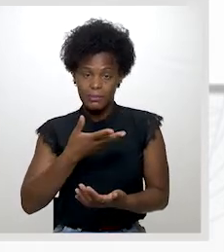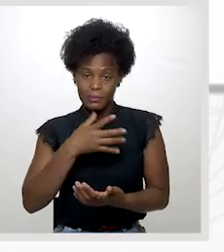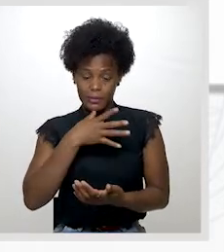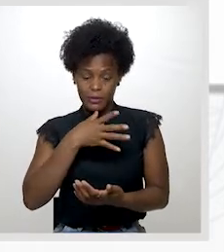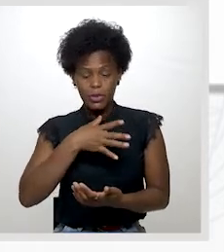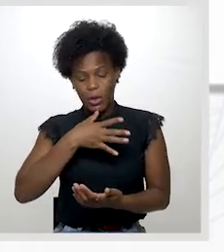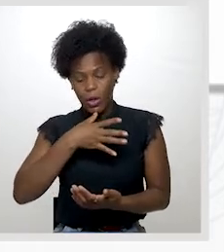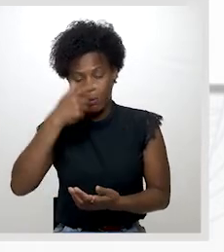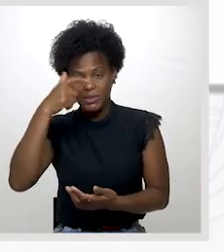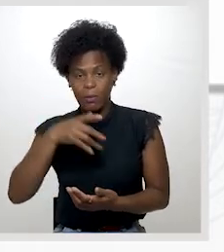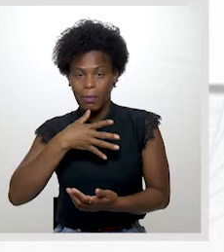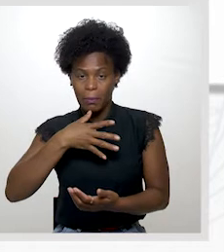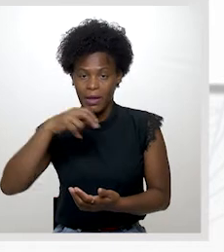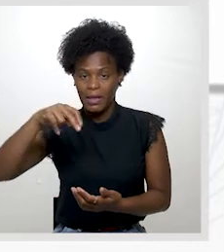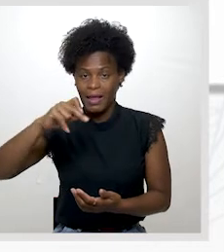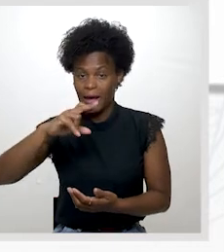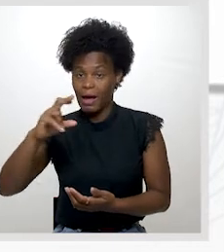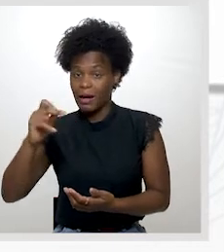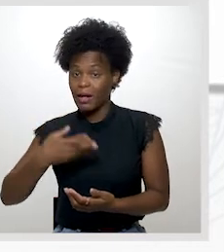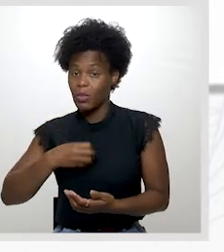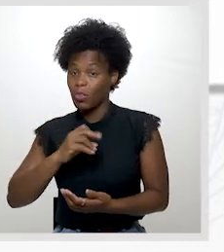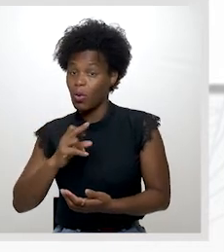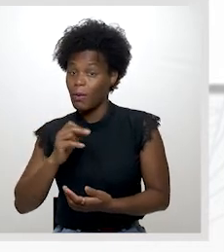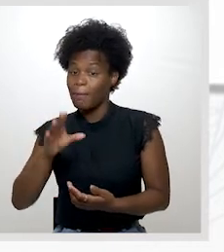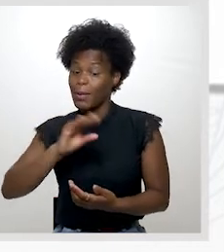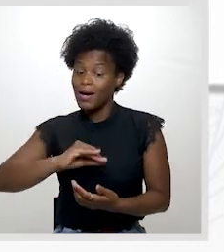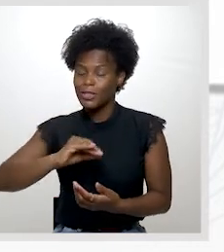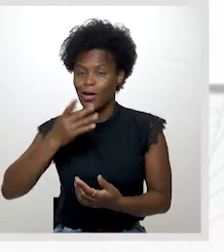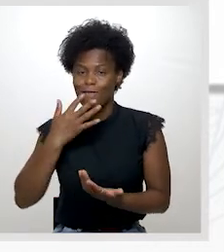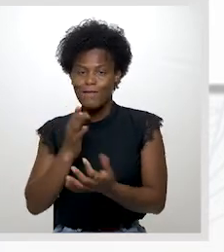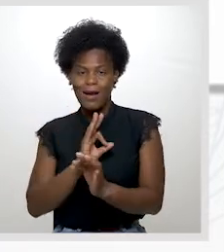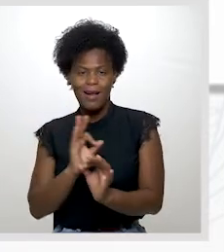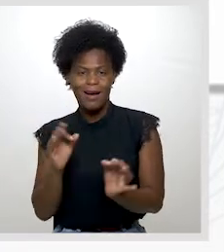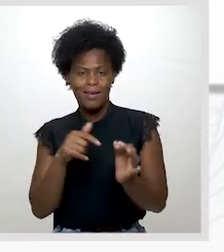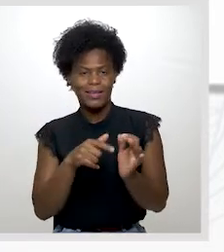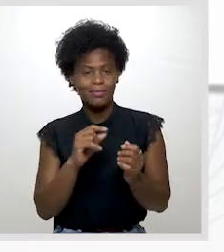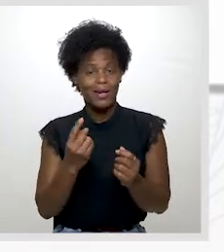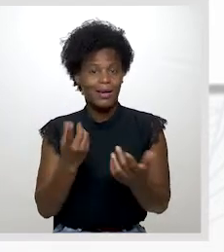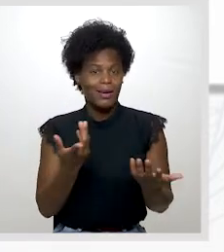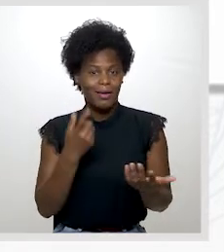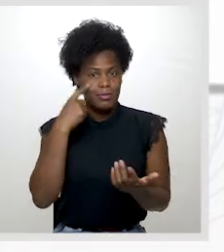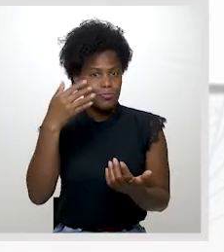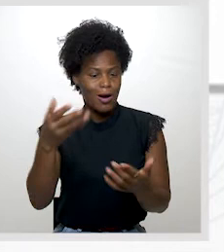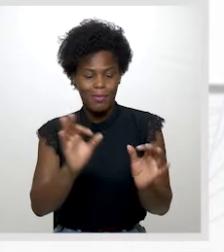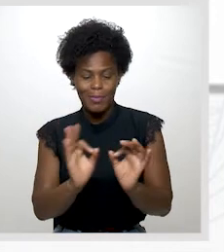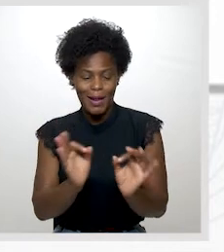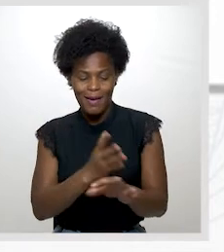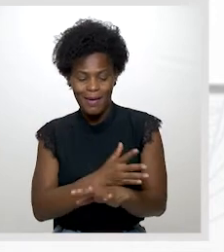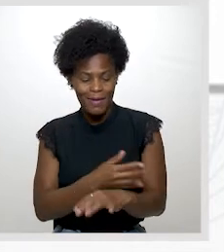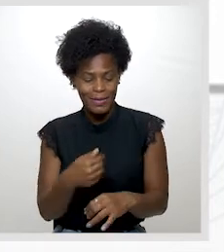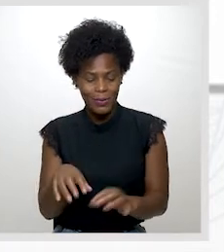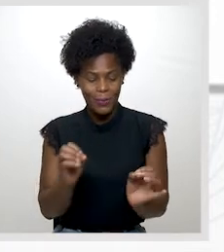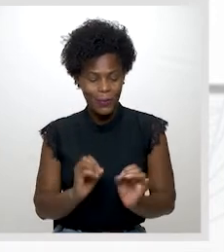O narrador de Memorial é, porventura, o seu elemento mais fascinante pela imprevisibilidade